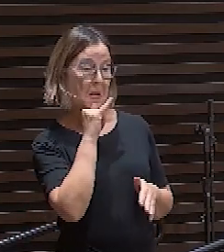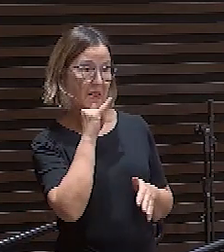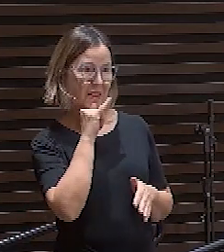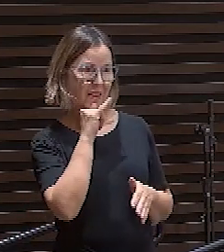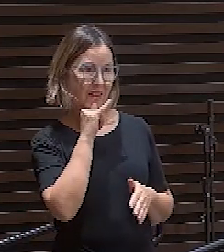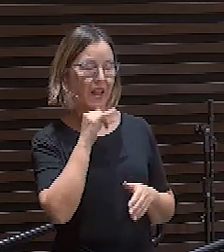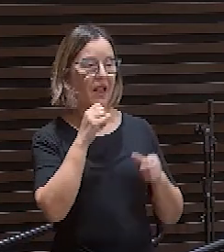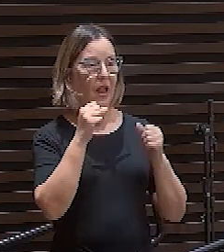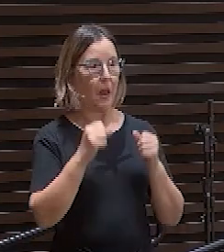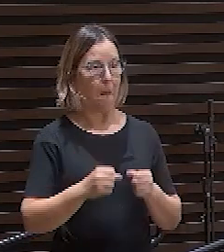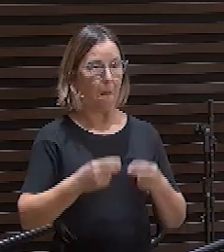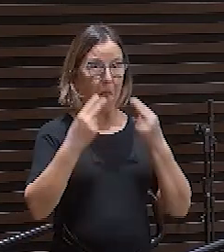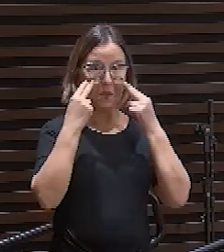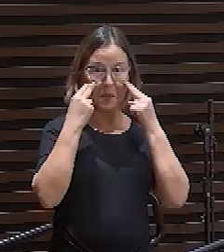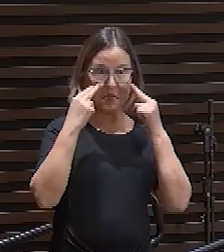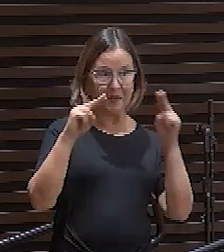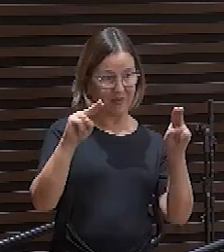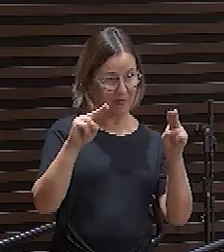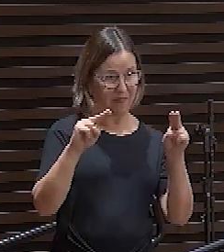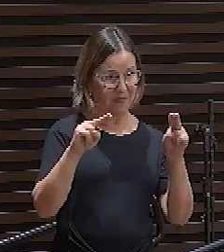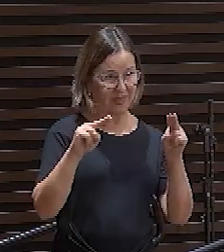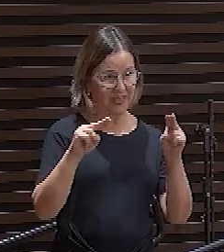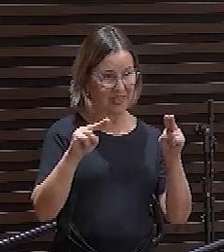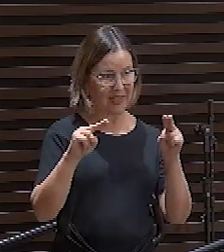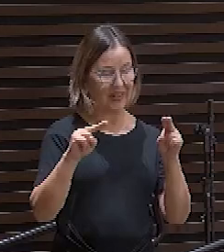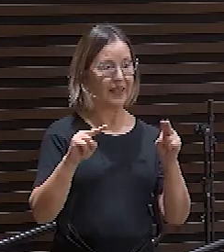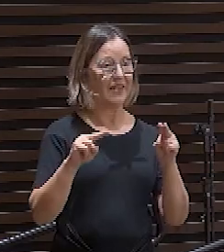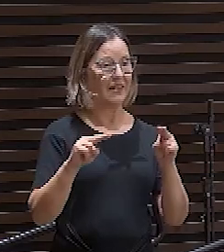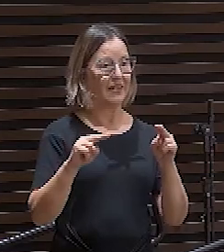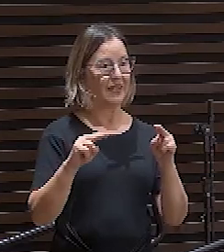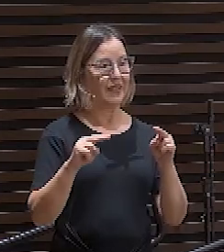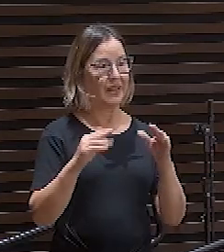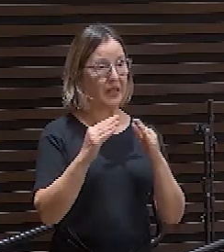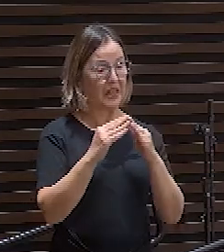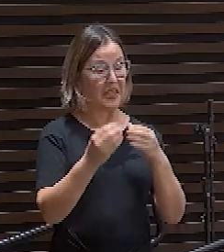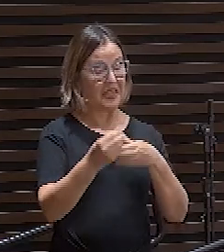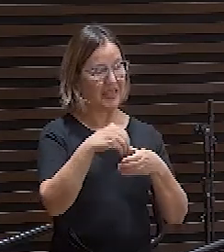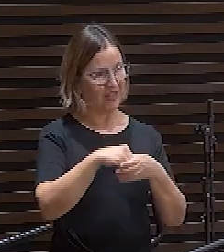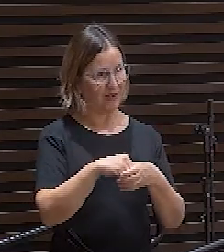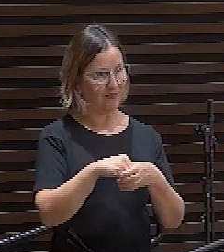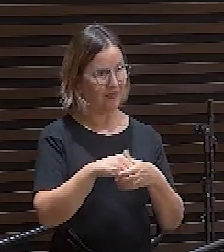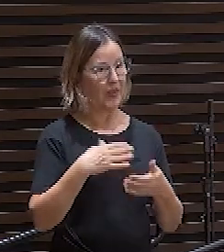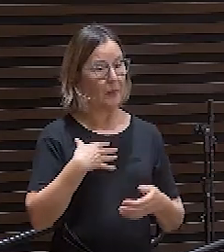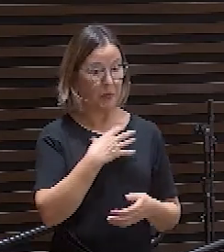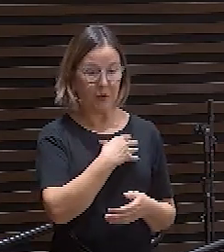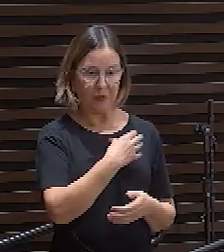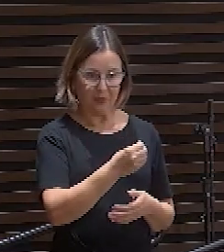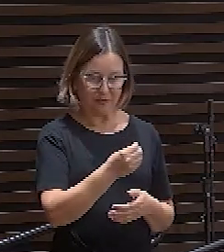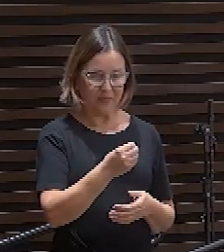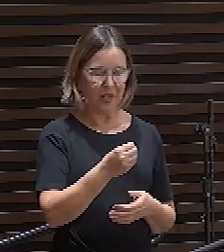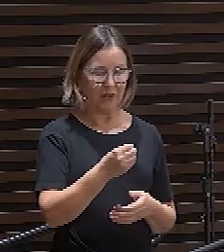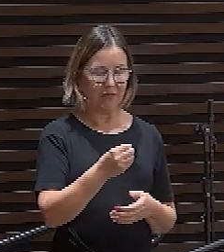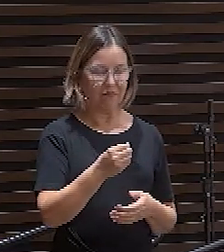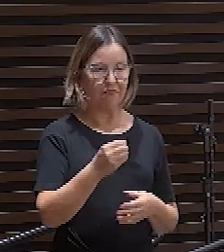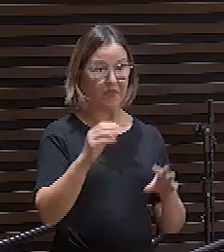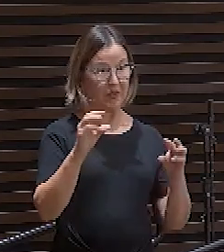aquela palavra dentro da minha casa. Meus filhos não vão só olhar para mim como quem fala da palavra, mas como quem